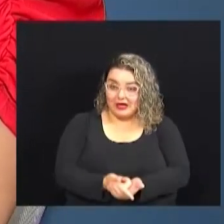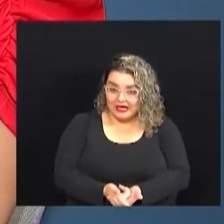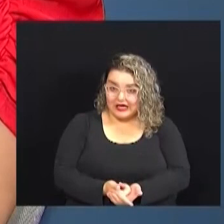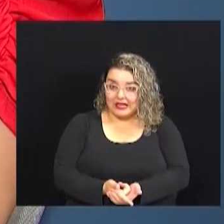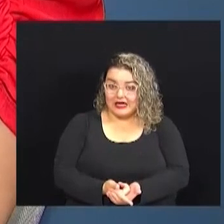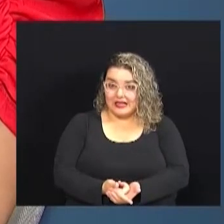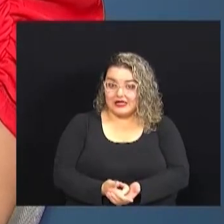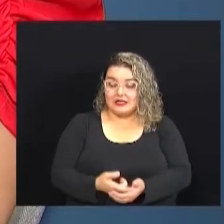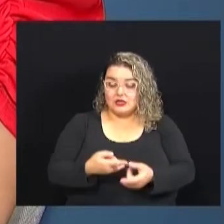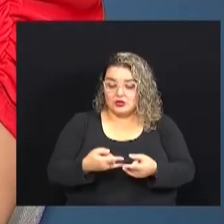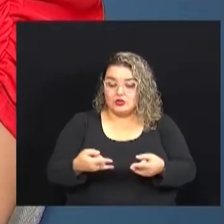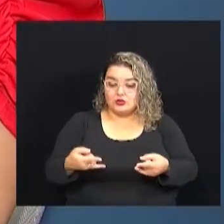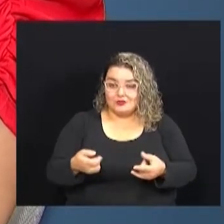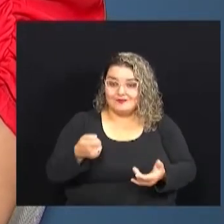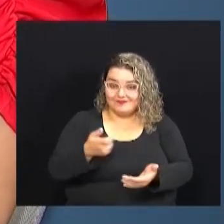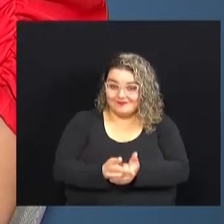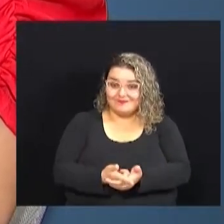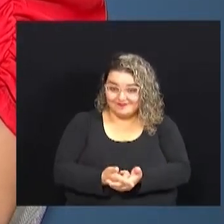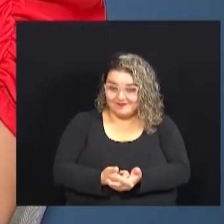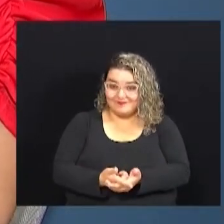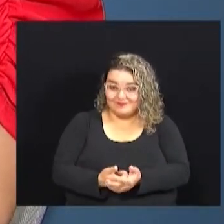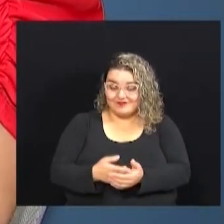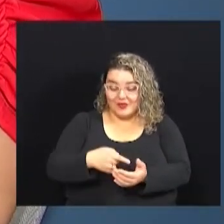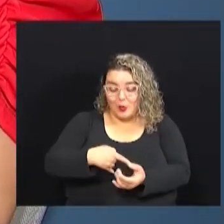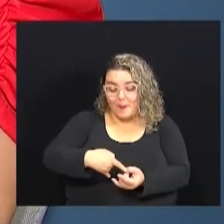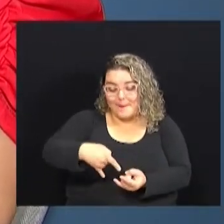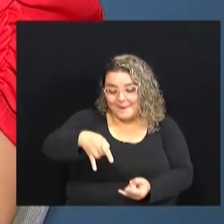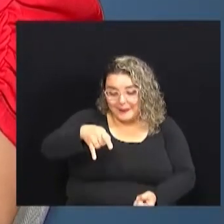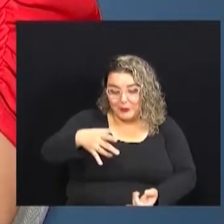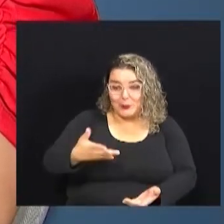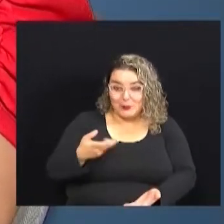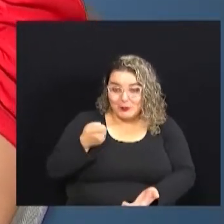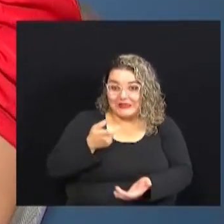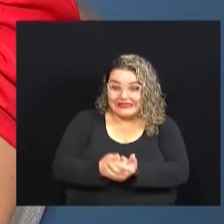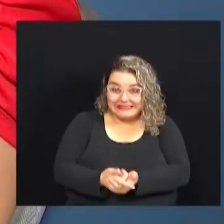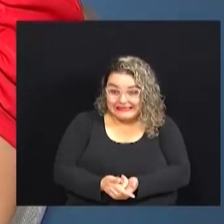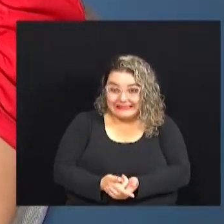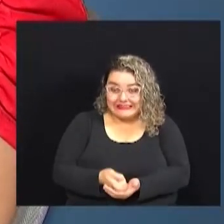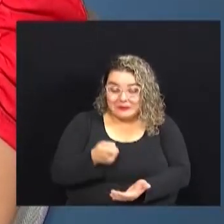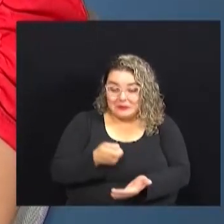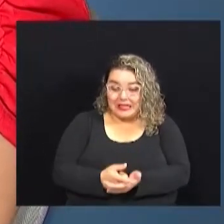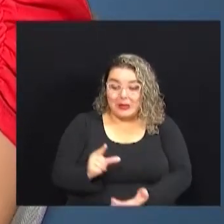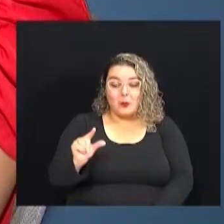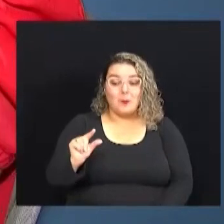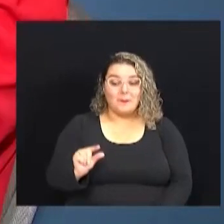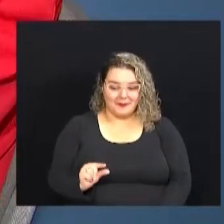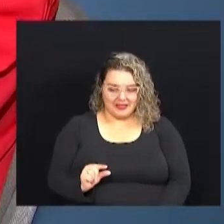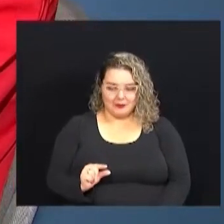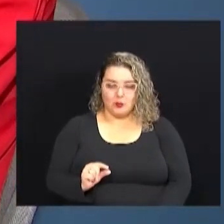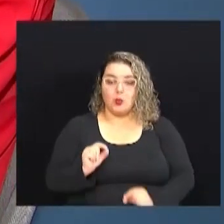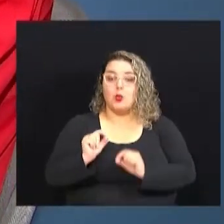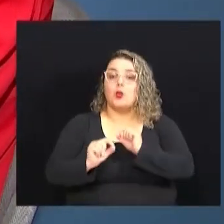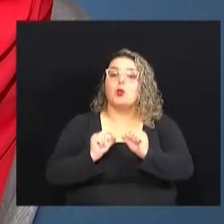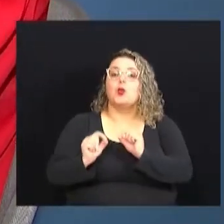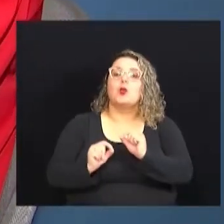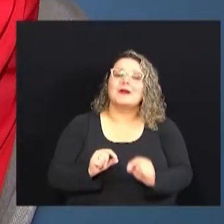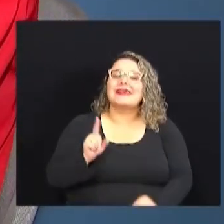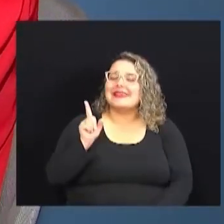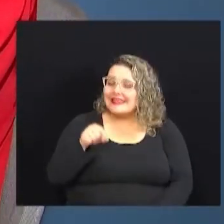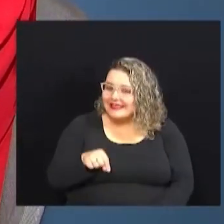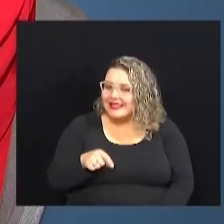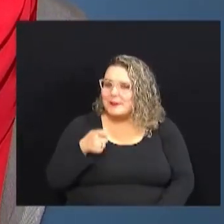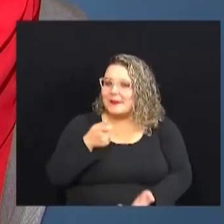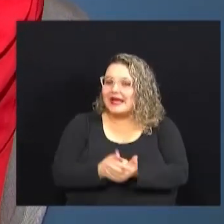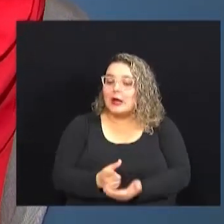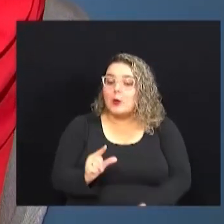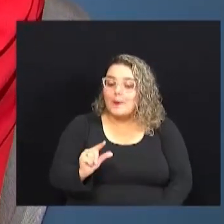pagar a sua fatura do cartão e se depara com aquela opção de pagar o mínimo. Do que se trata pagar o